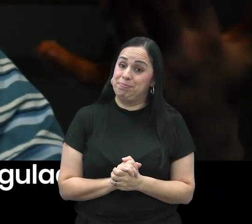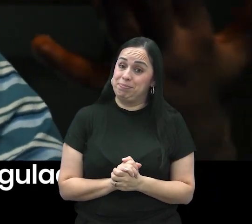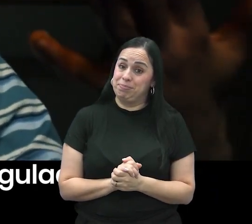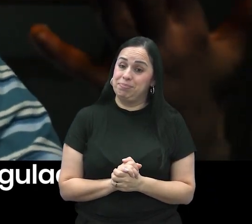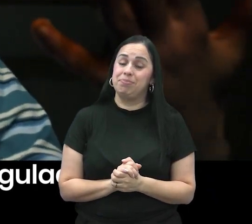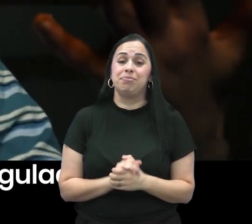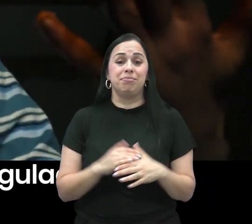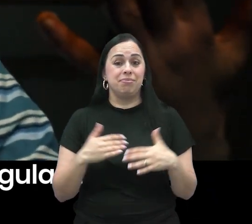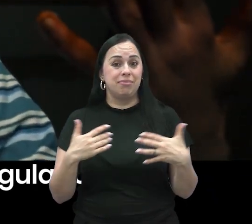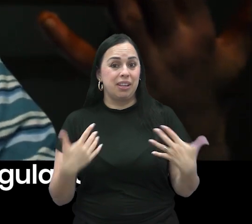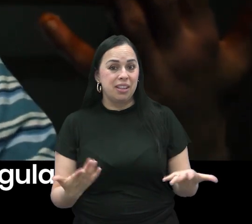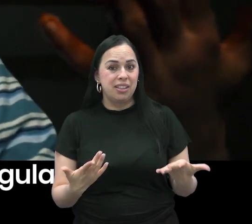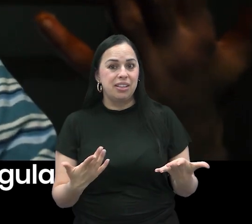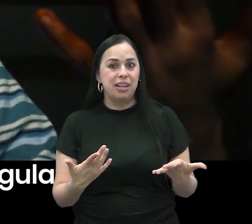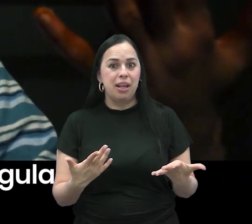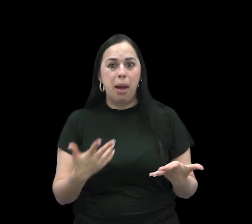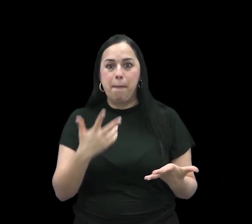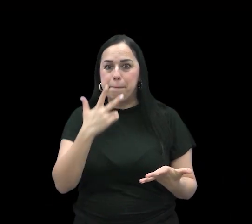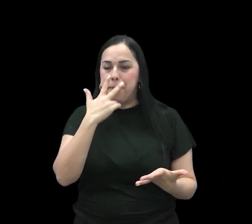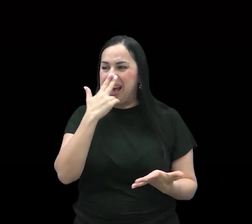it's like we're being strangled.